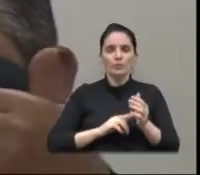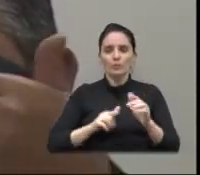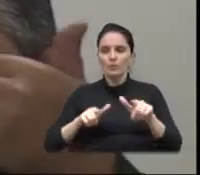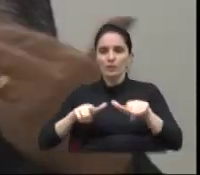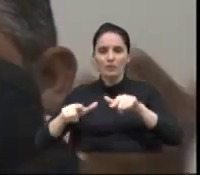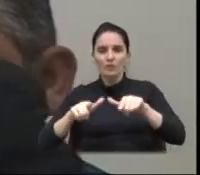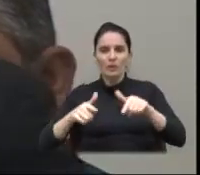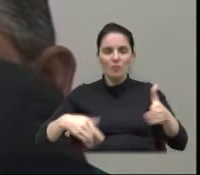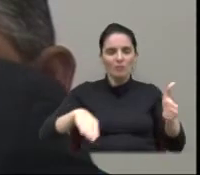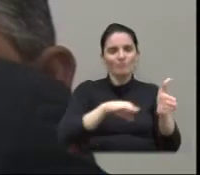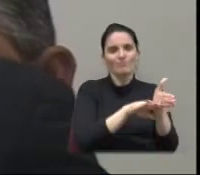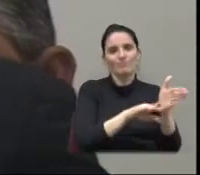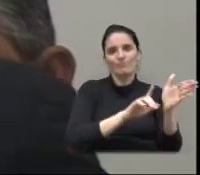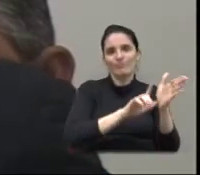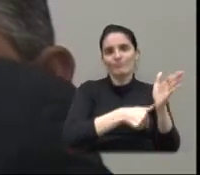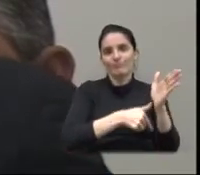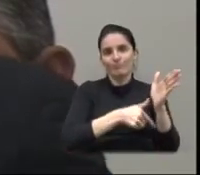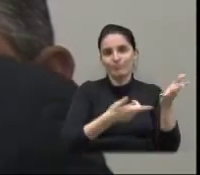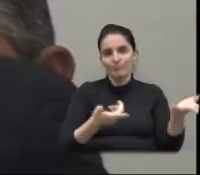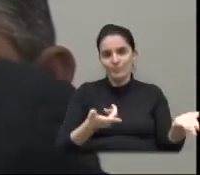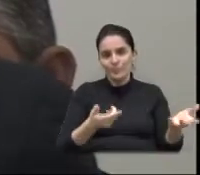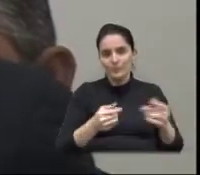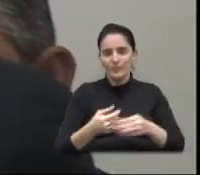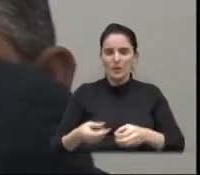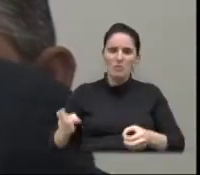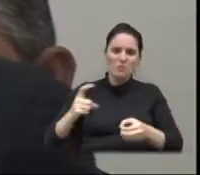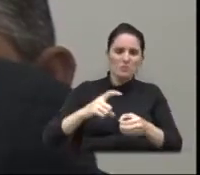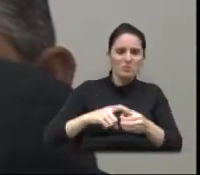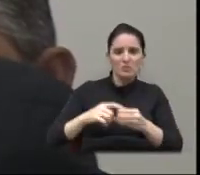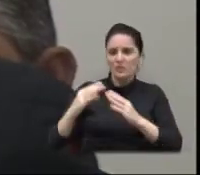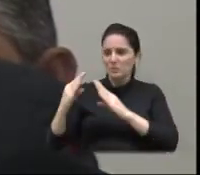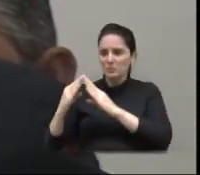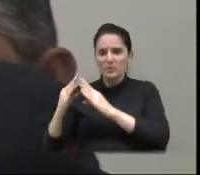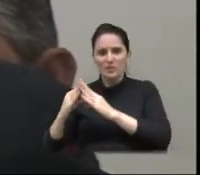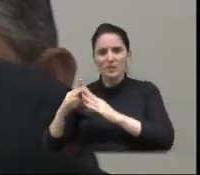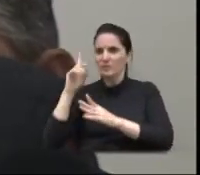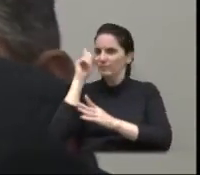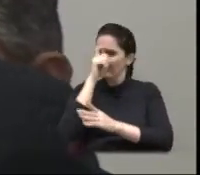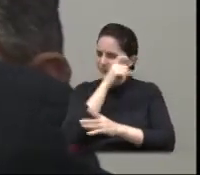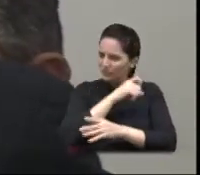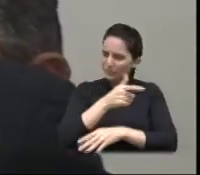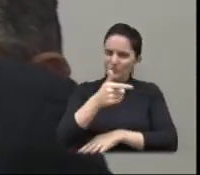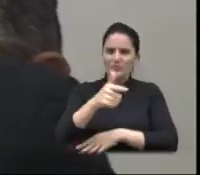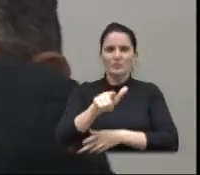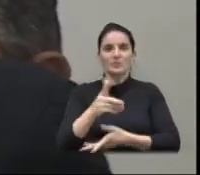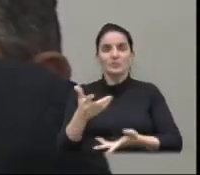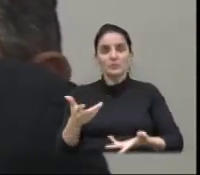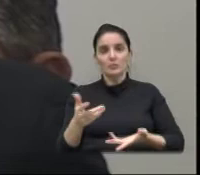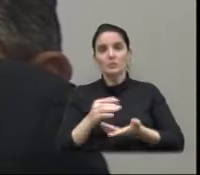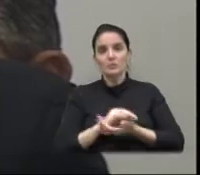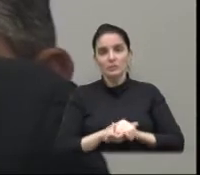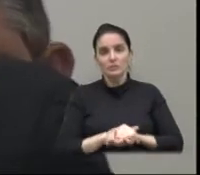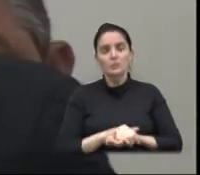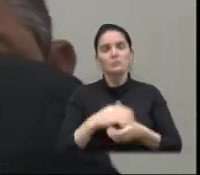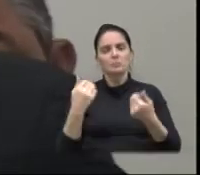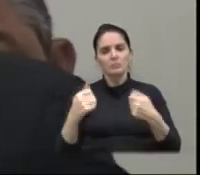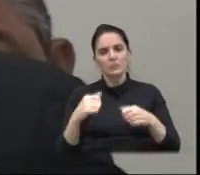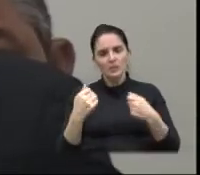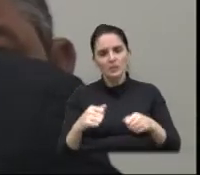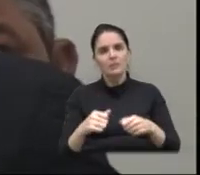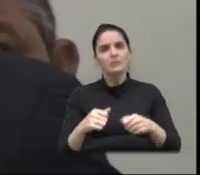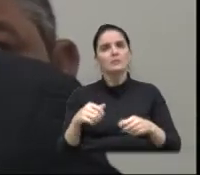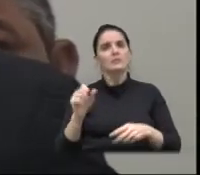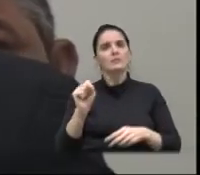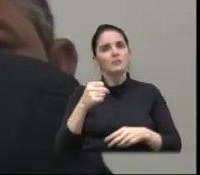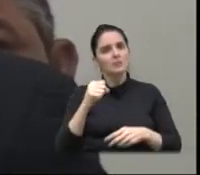chegam para voltar para casa, elas passam por um transtorno terrível e há, sim, a necessidade de um